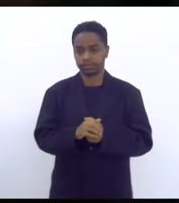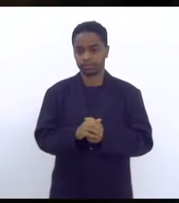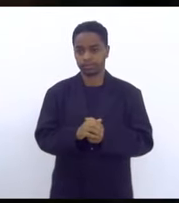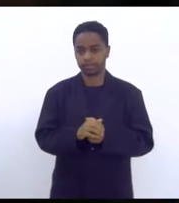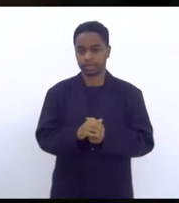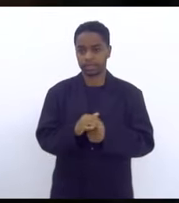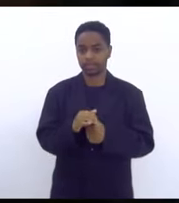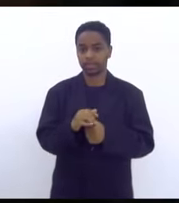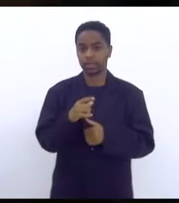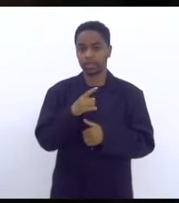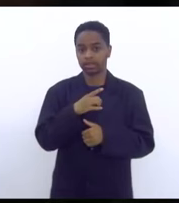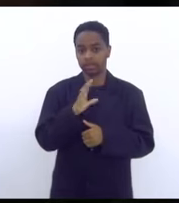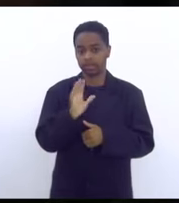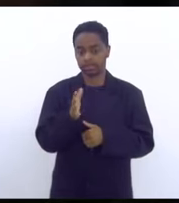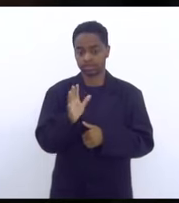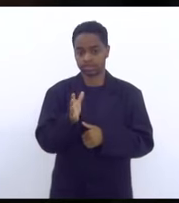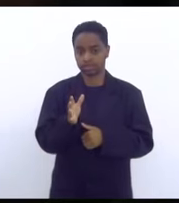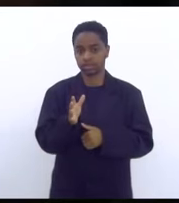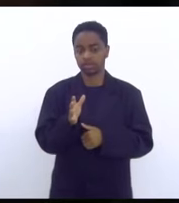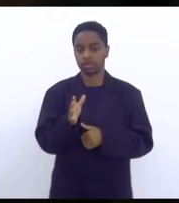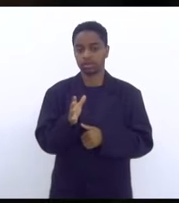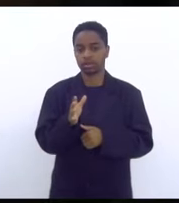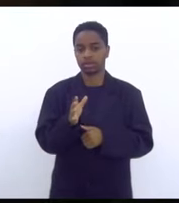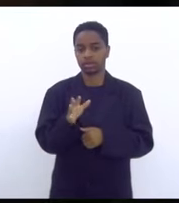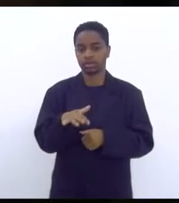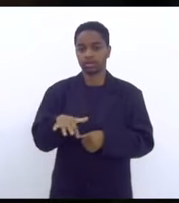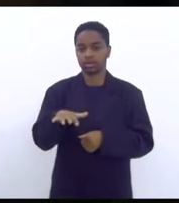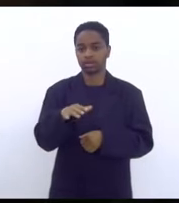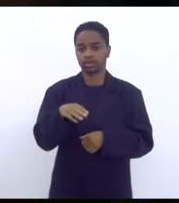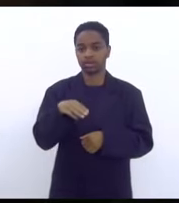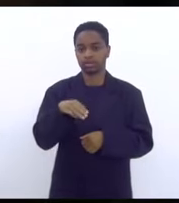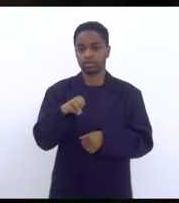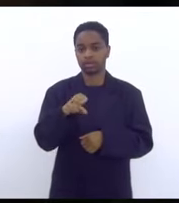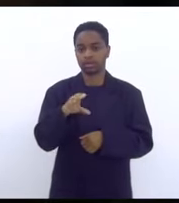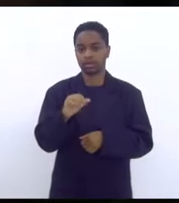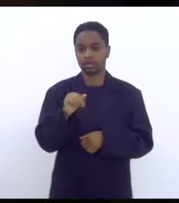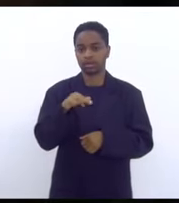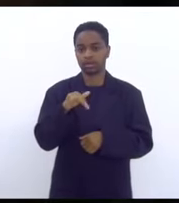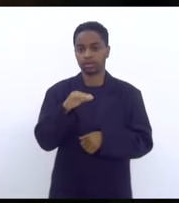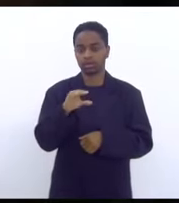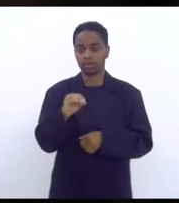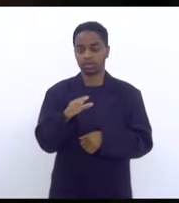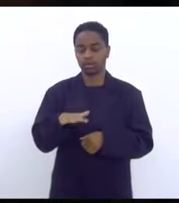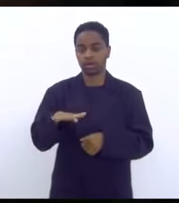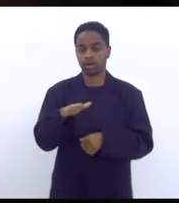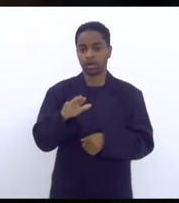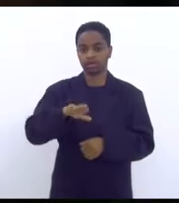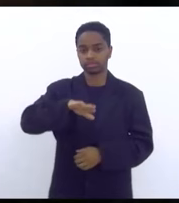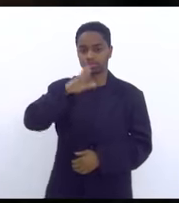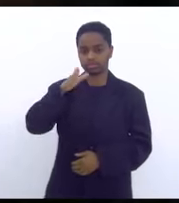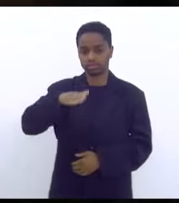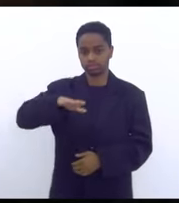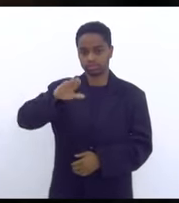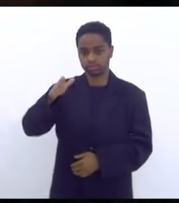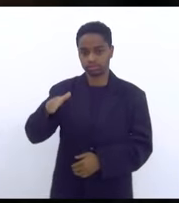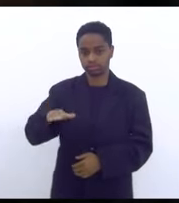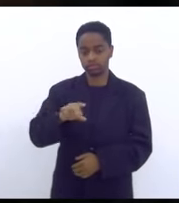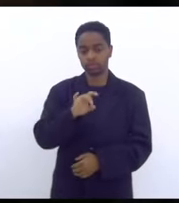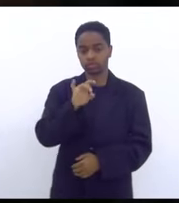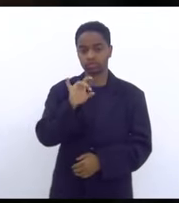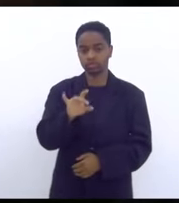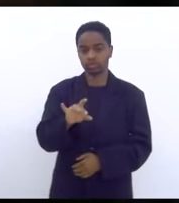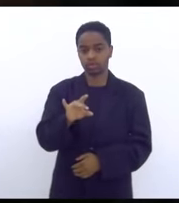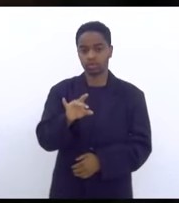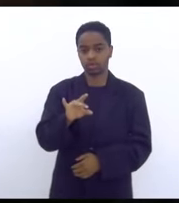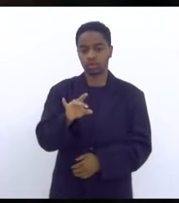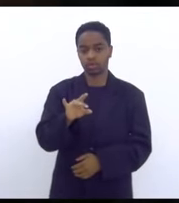já existia polo metal mecânico na região serrana, somente